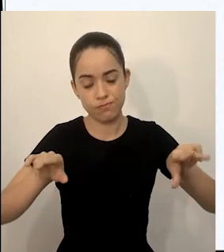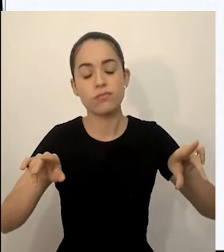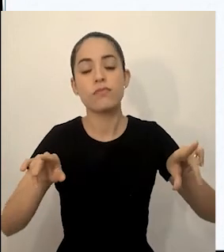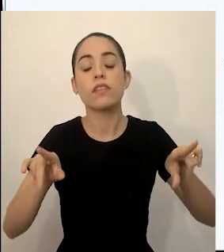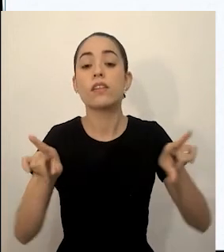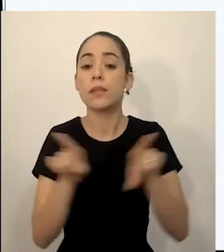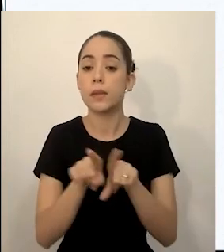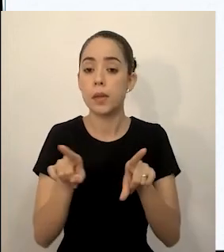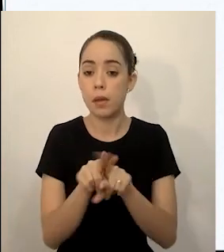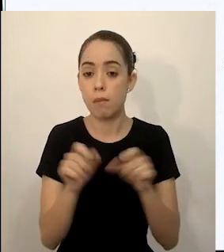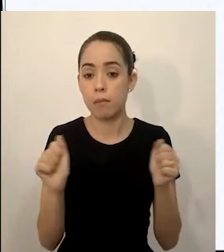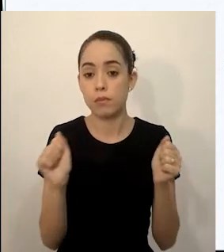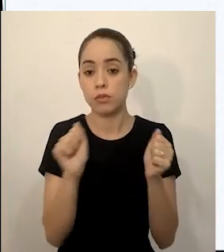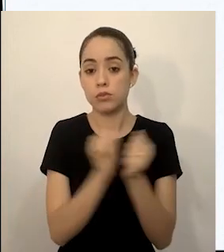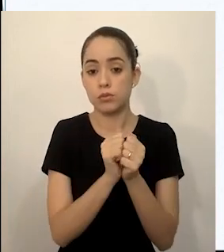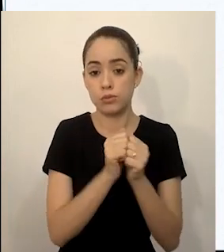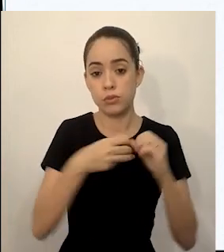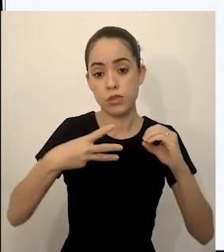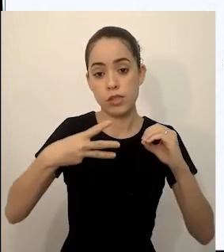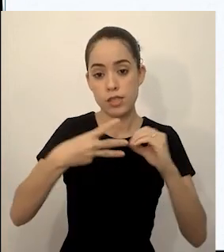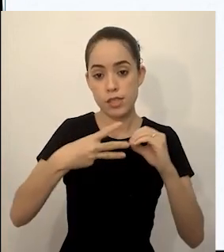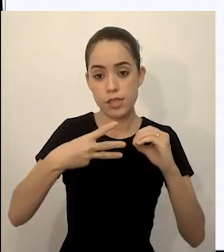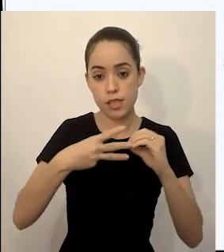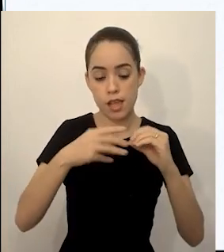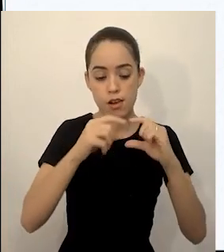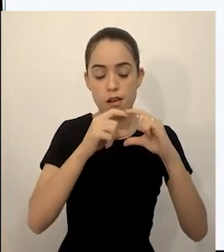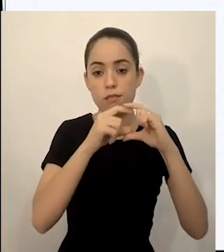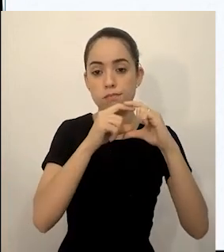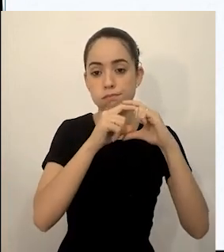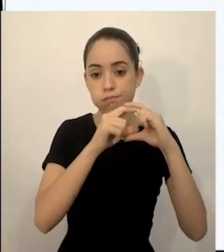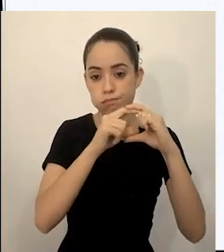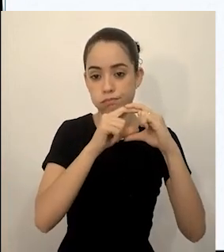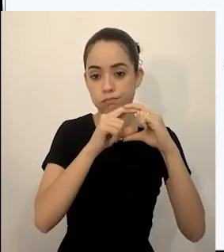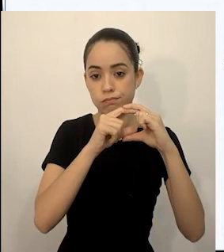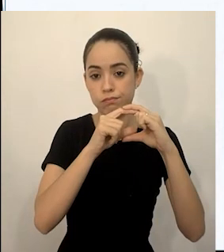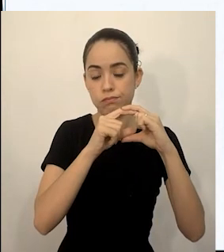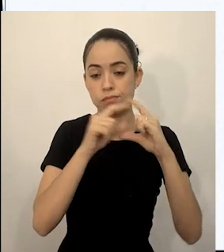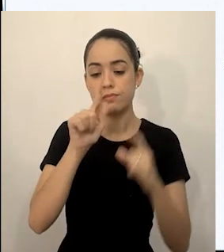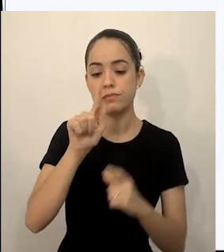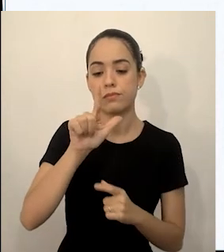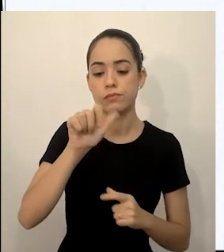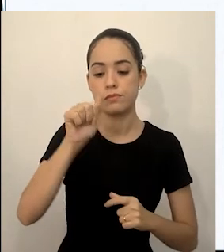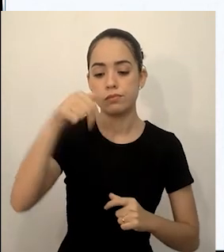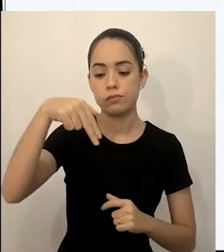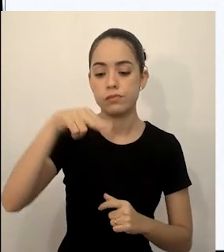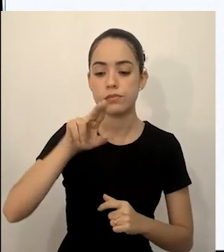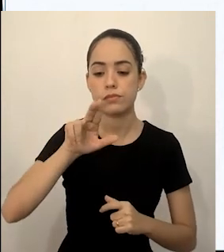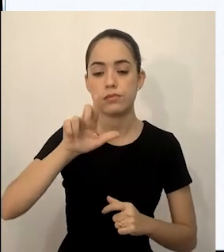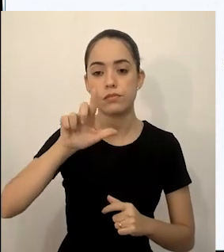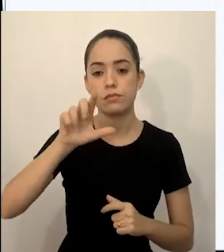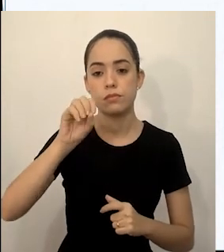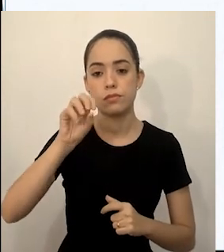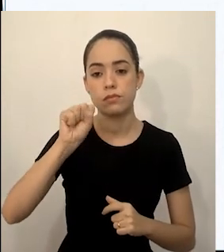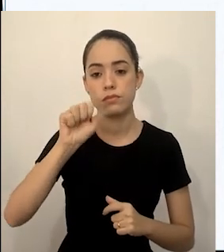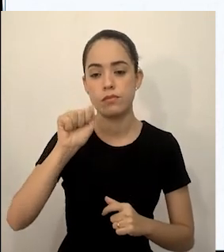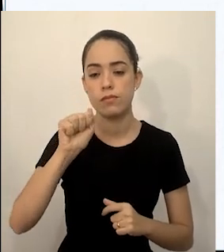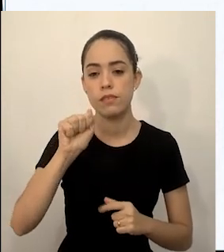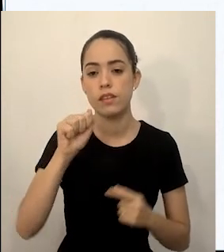em associação com as células da granulosa, por um